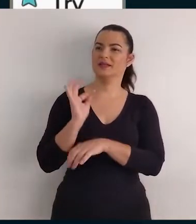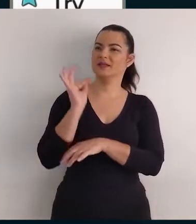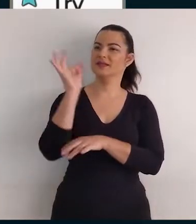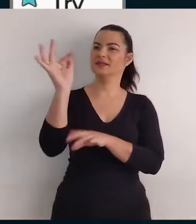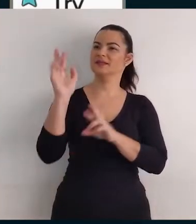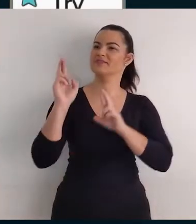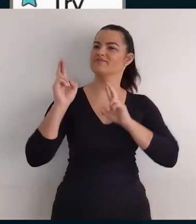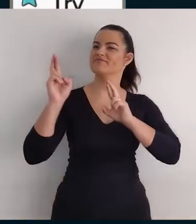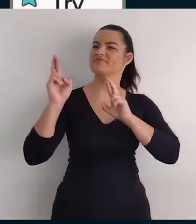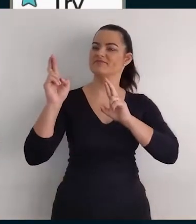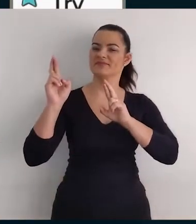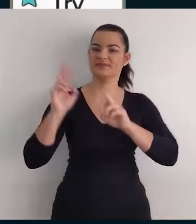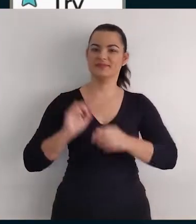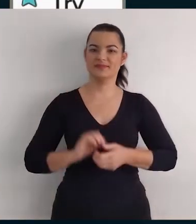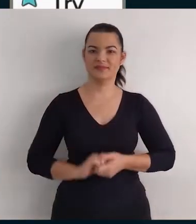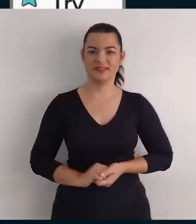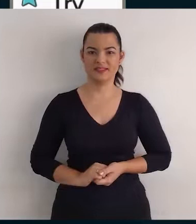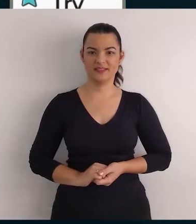Esperança.